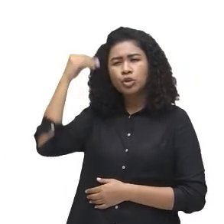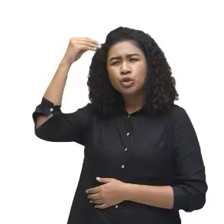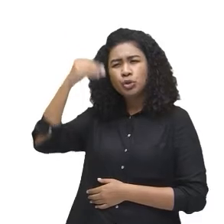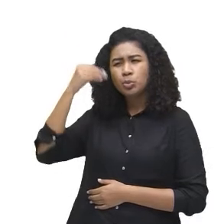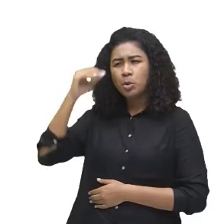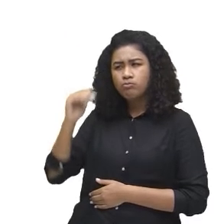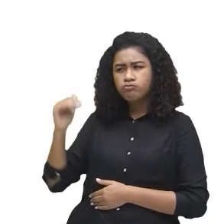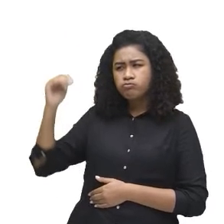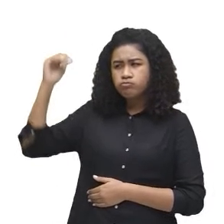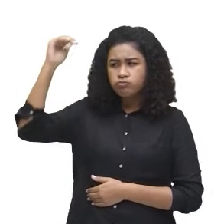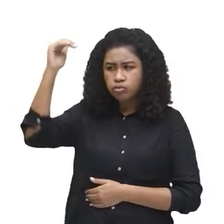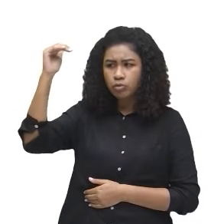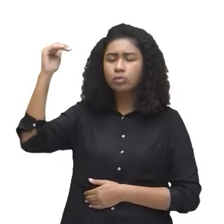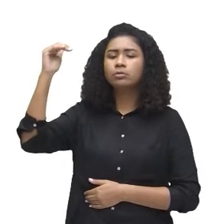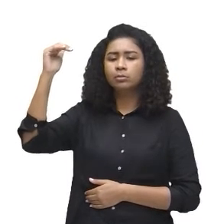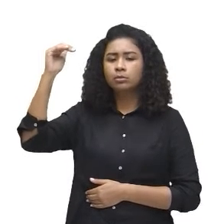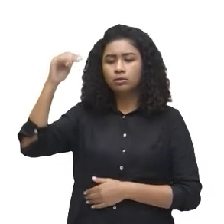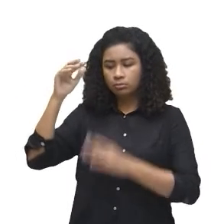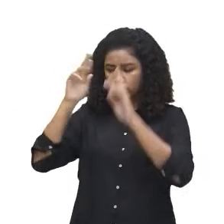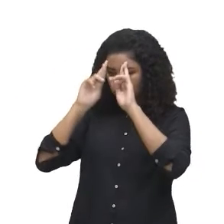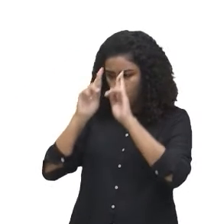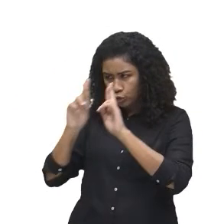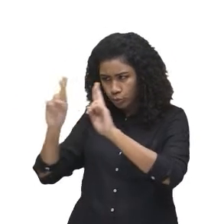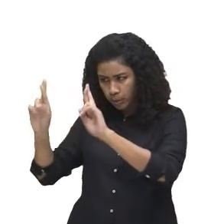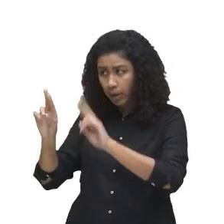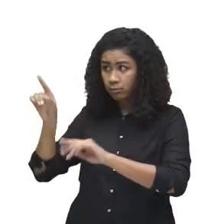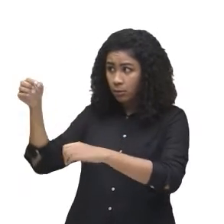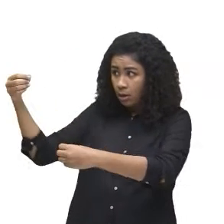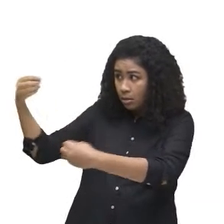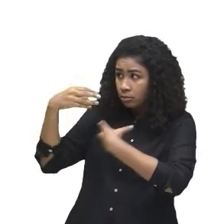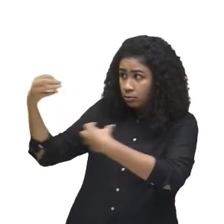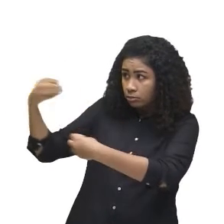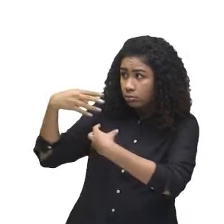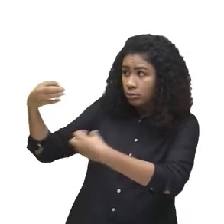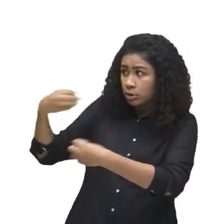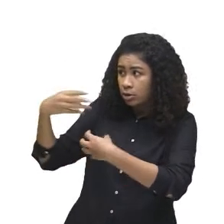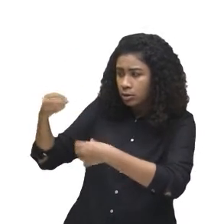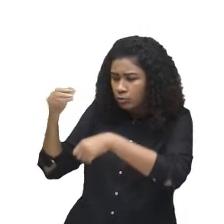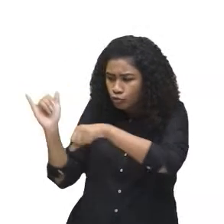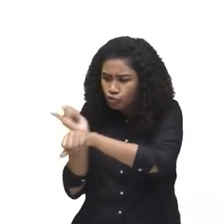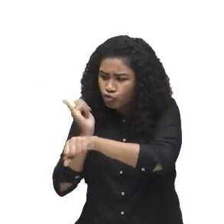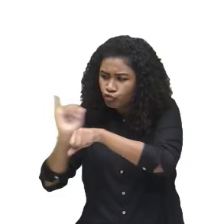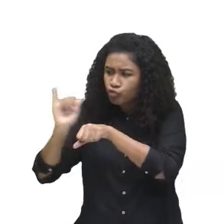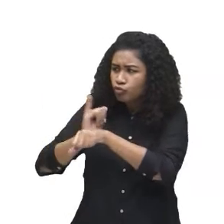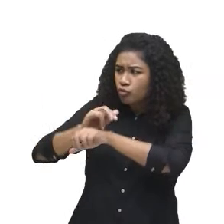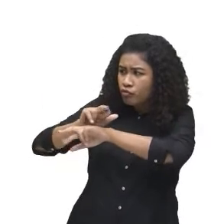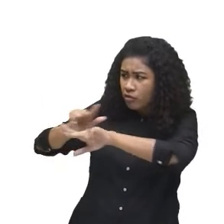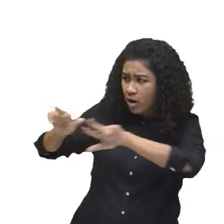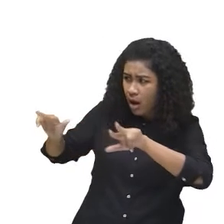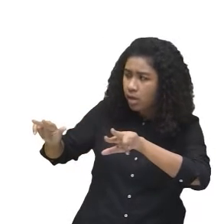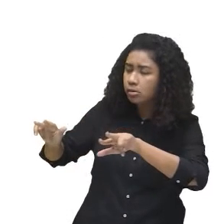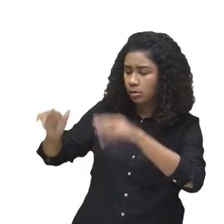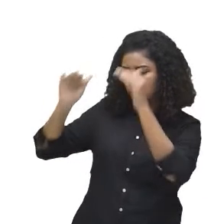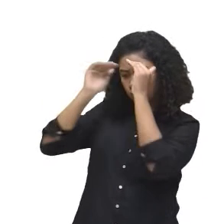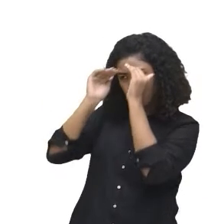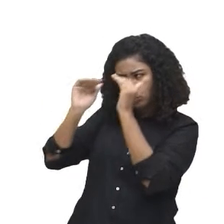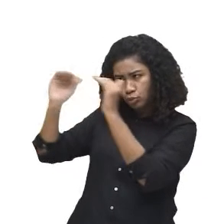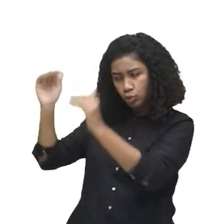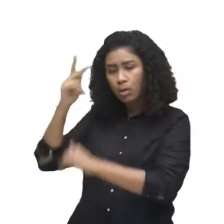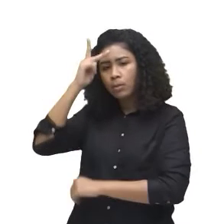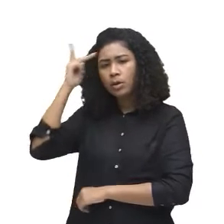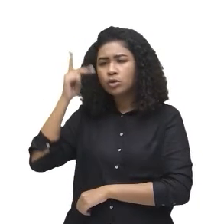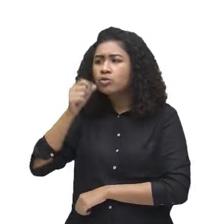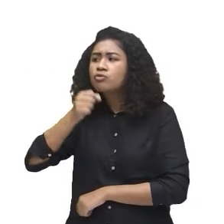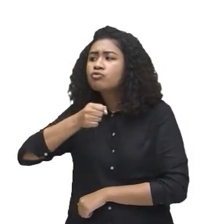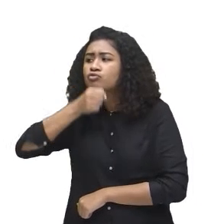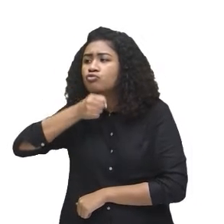nas lutas, aquele que é o seu instrutor, o seu professor, os mais velhos, os mais novos,